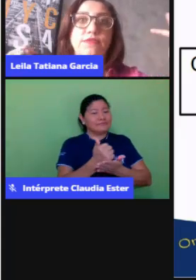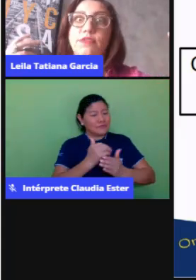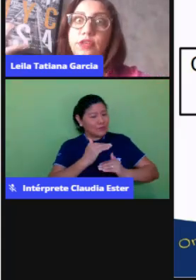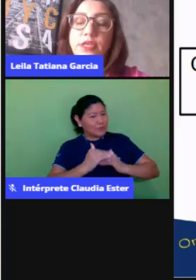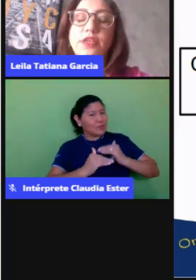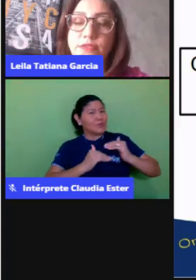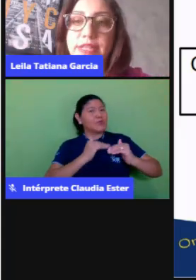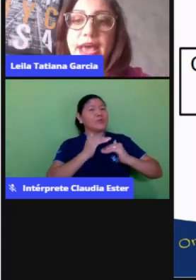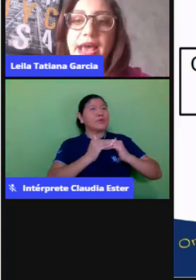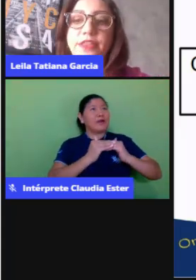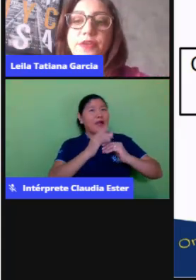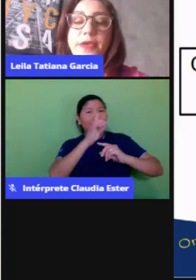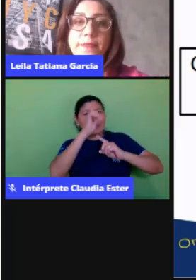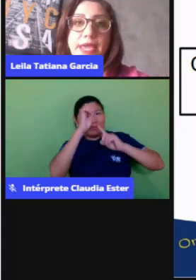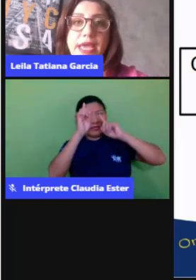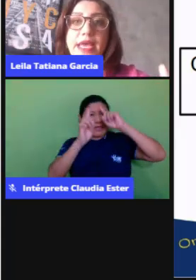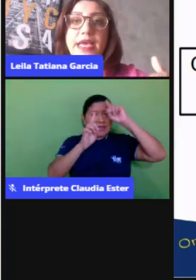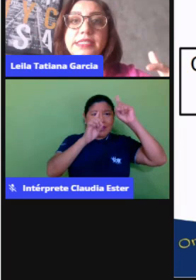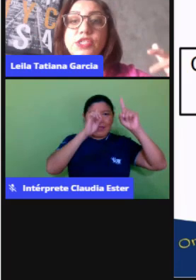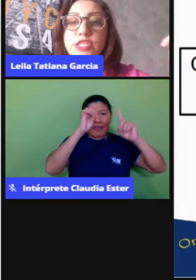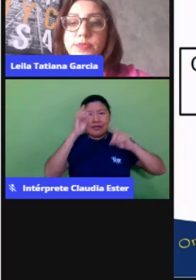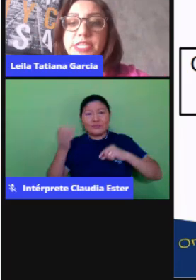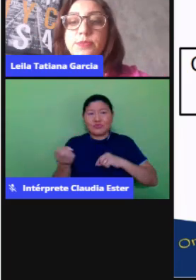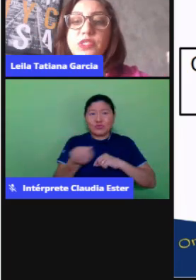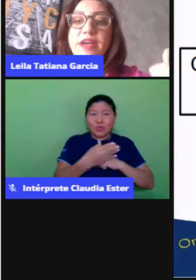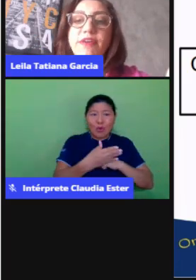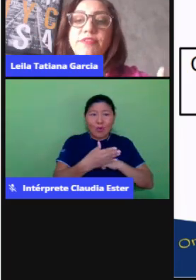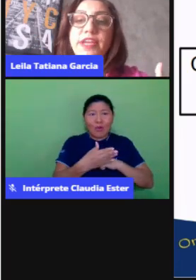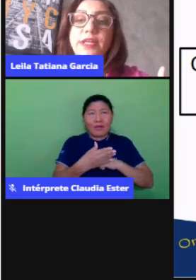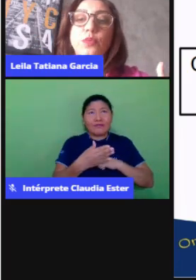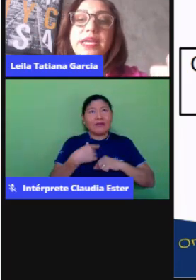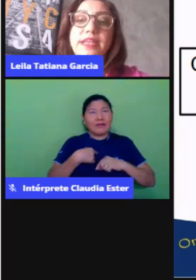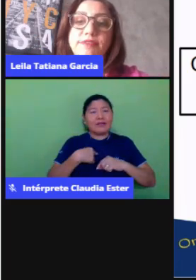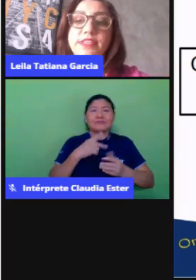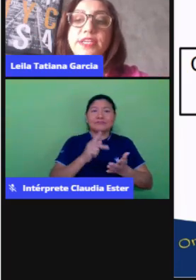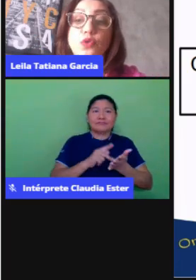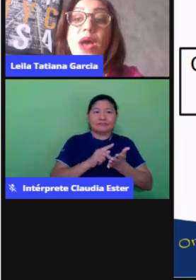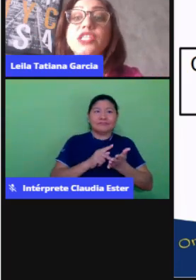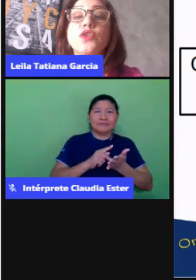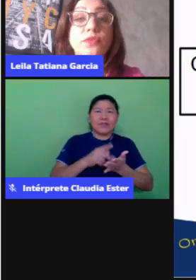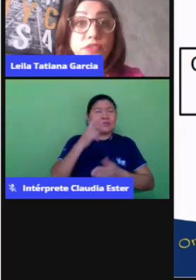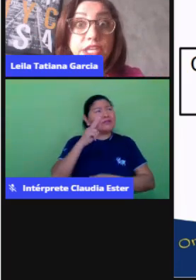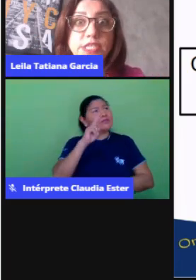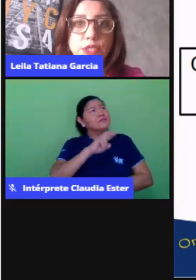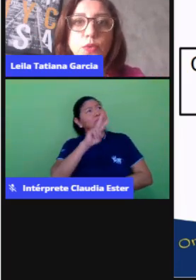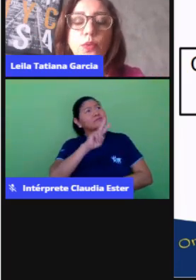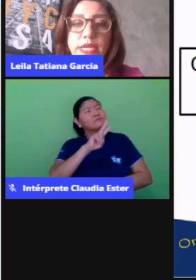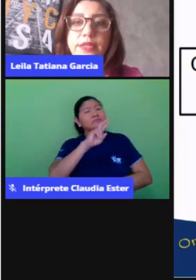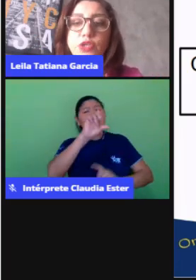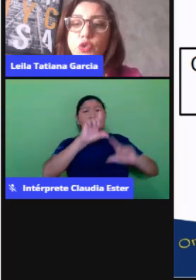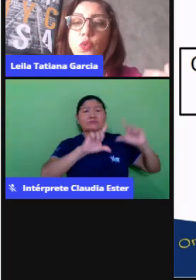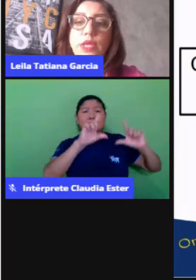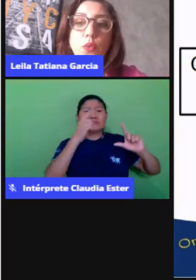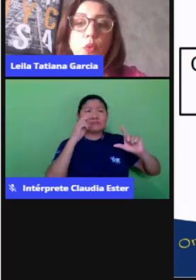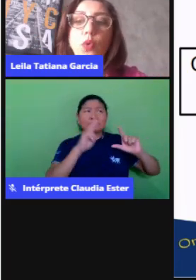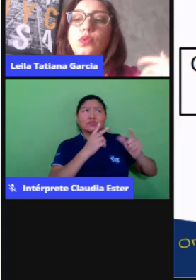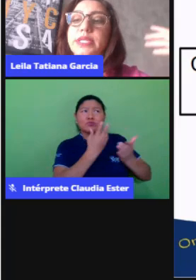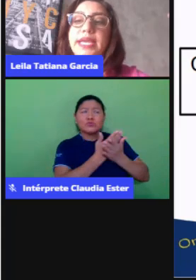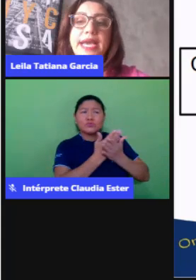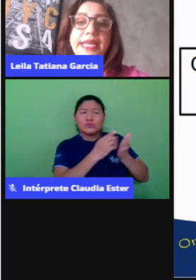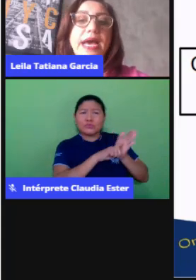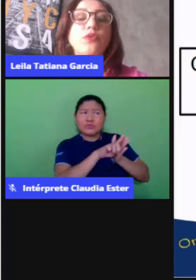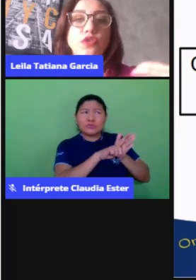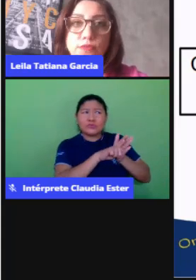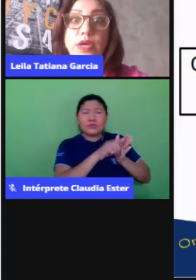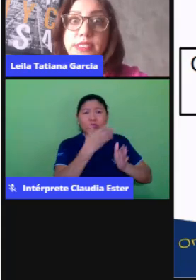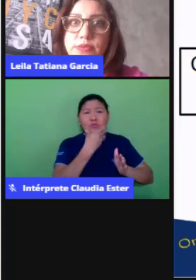de criatividade, né? Esses dias mesmo eu estava vendo uma entrevista de um astrofísico, um criador de conteúdo,